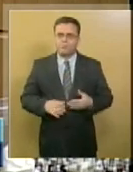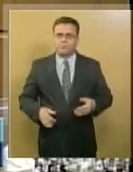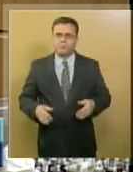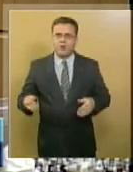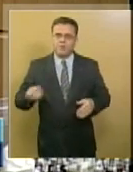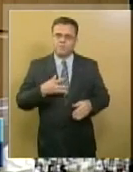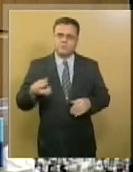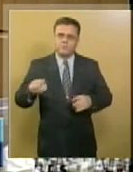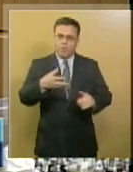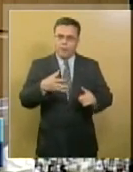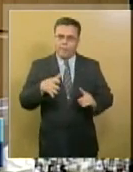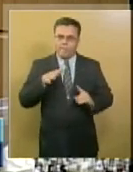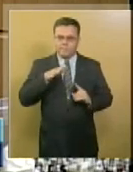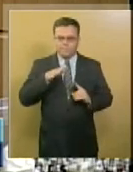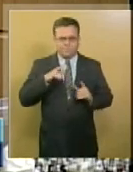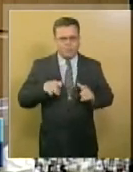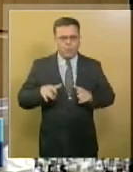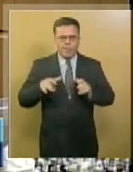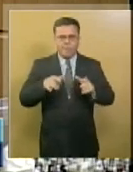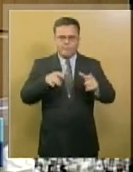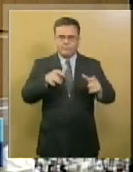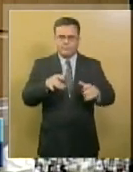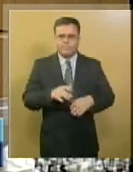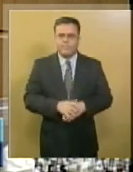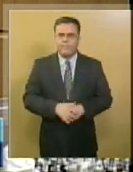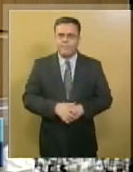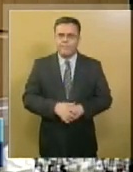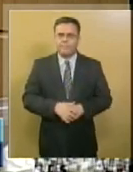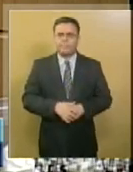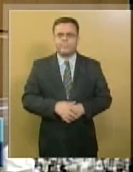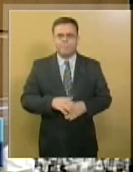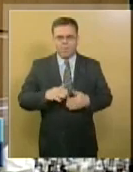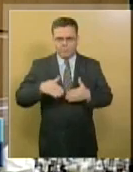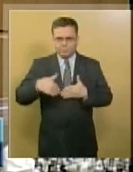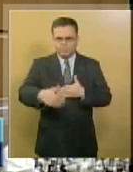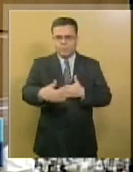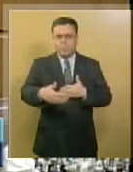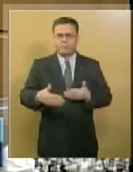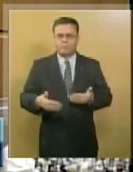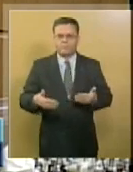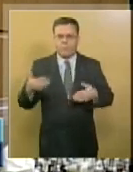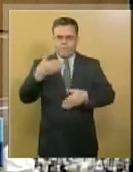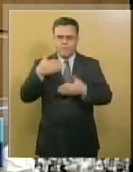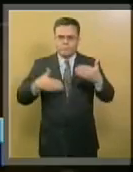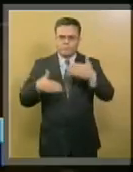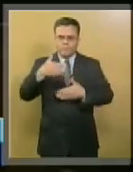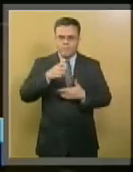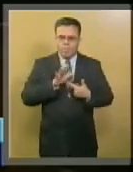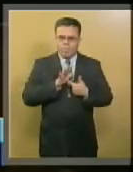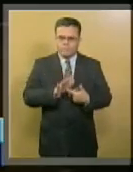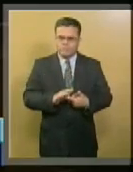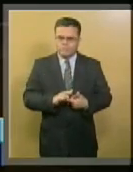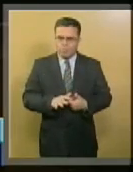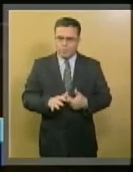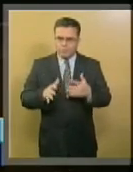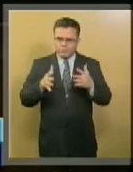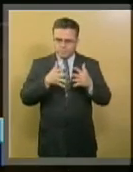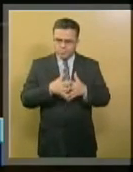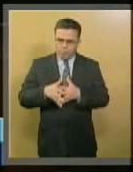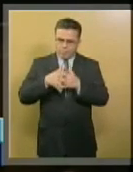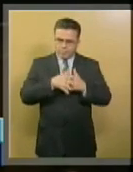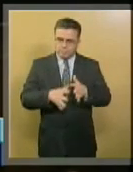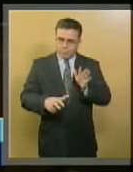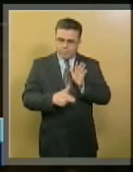de saúde veterinário. Olhem. Não, voltando, estou para frente. Senhores, isso é o castramóvel. Lembra que foi feita